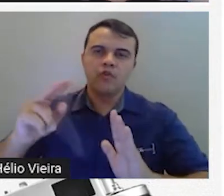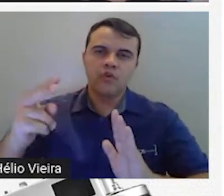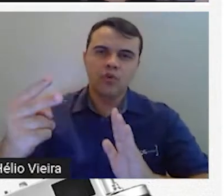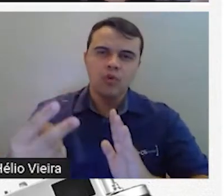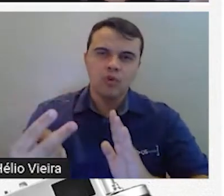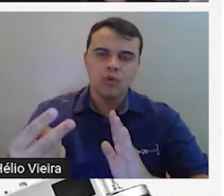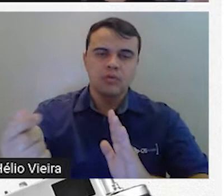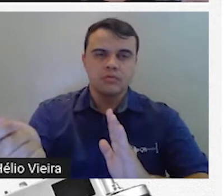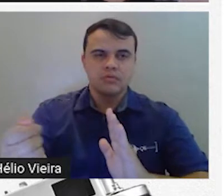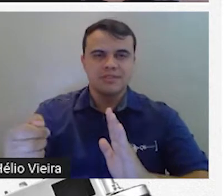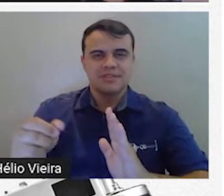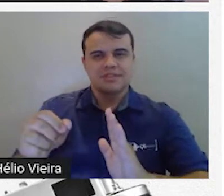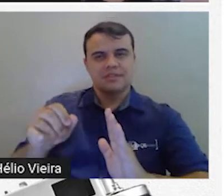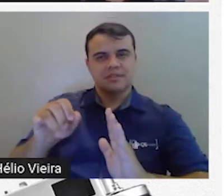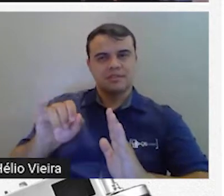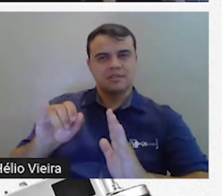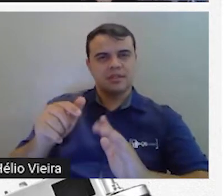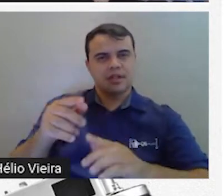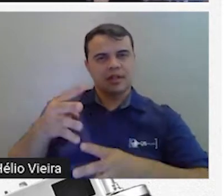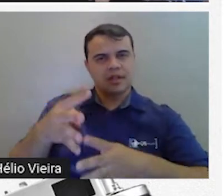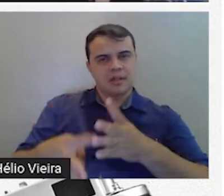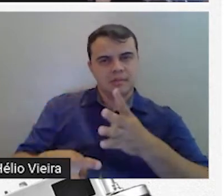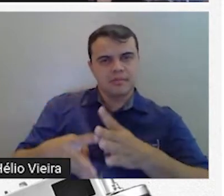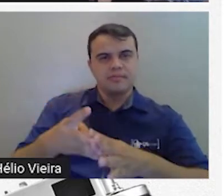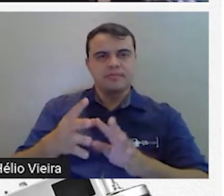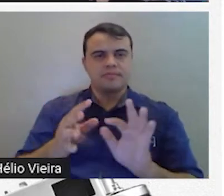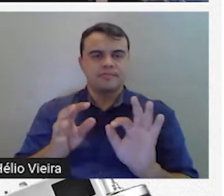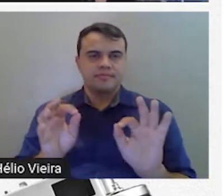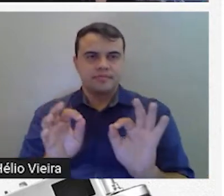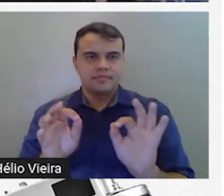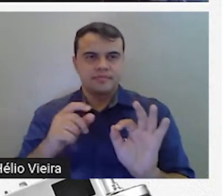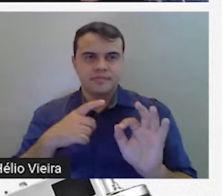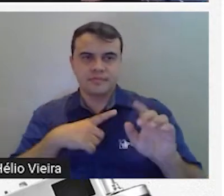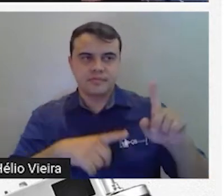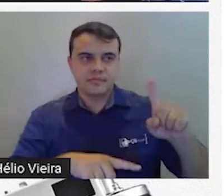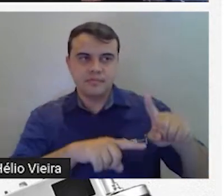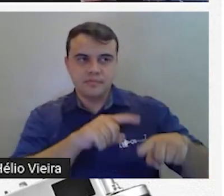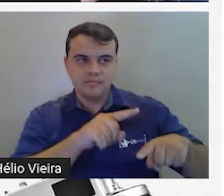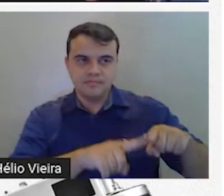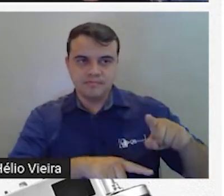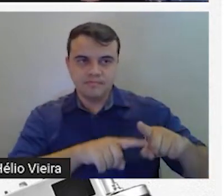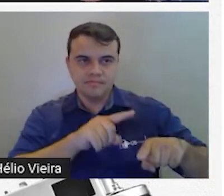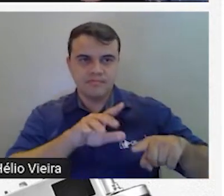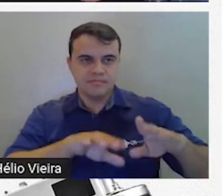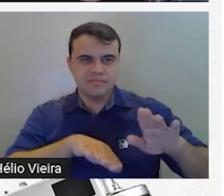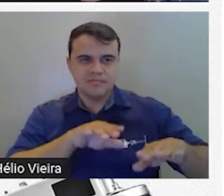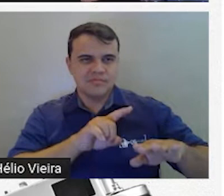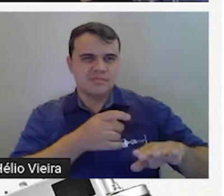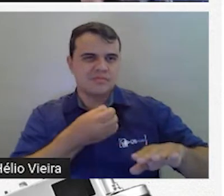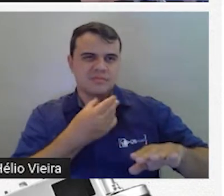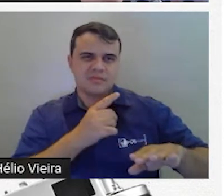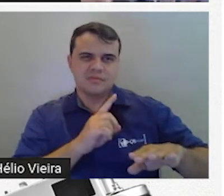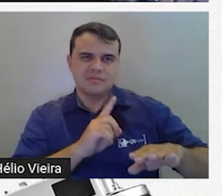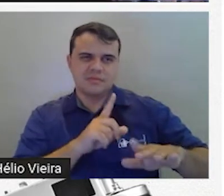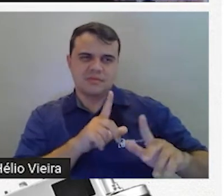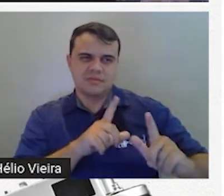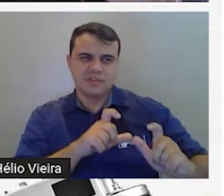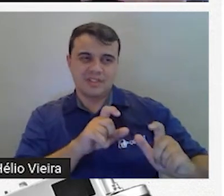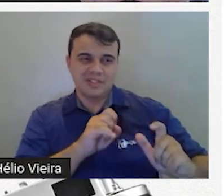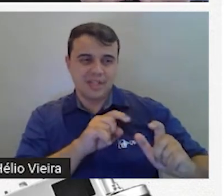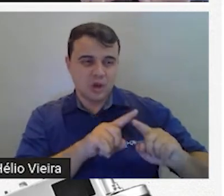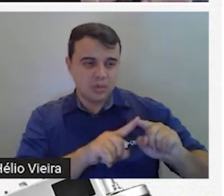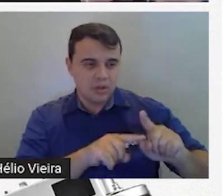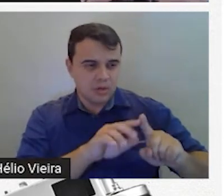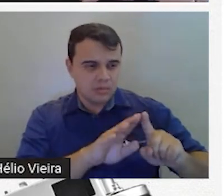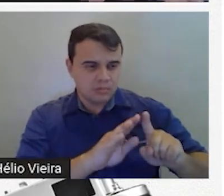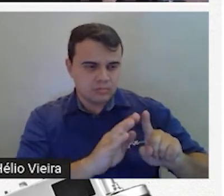fotografia, se está interferindo, talvez, por exemplo, tem um objeto ali que não está legal na minha foto, mas se eu virar